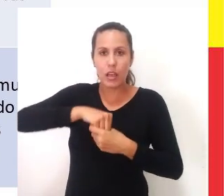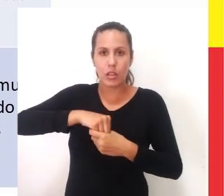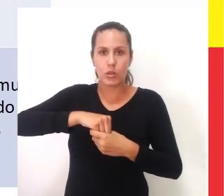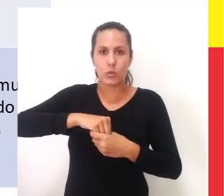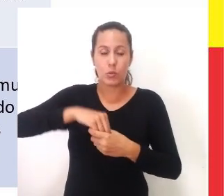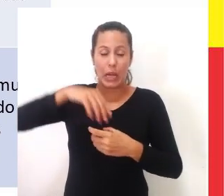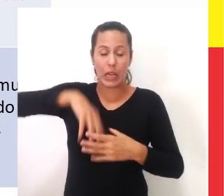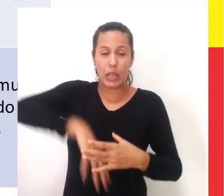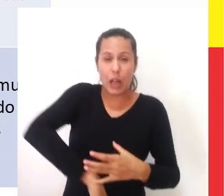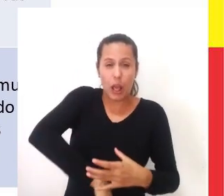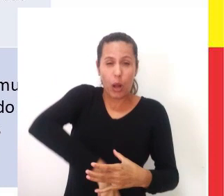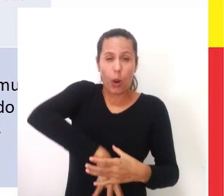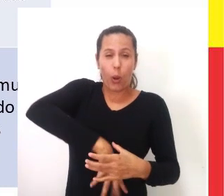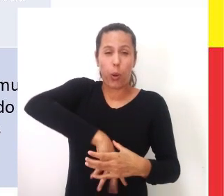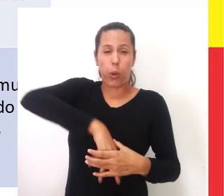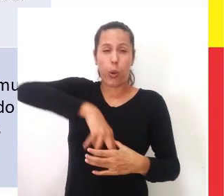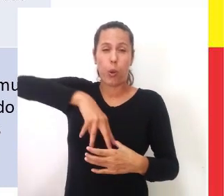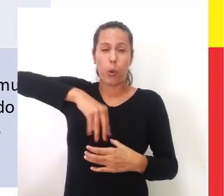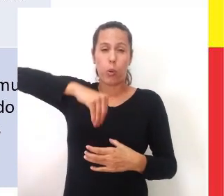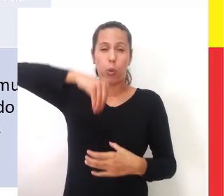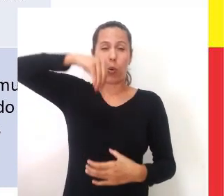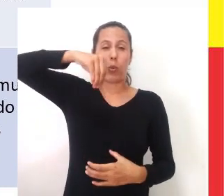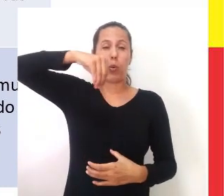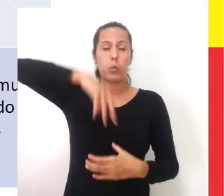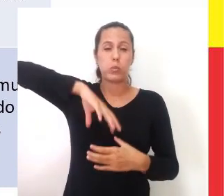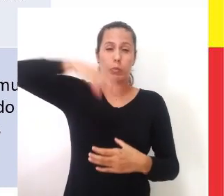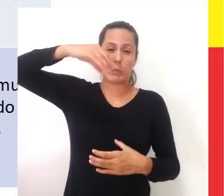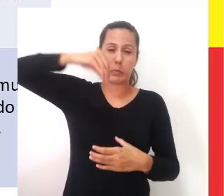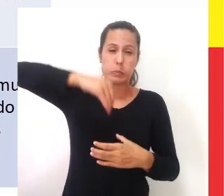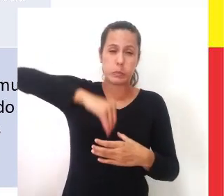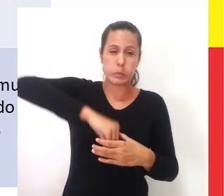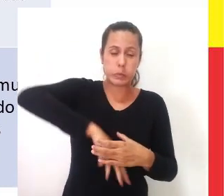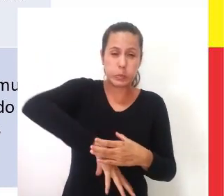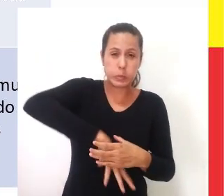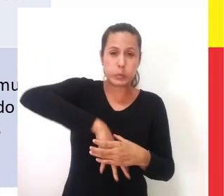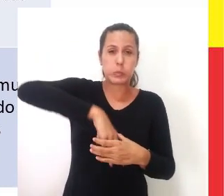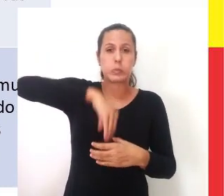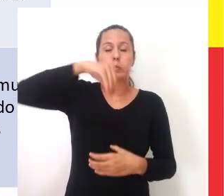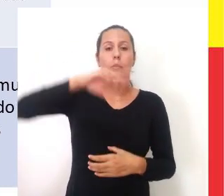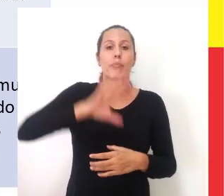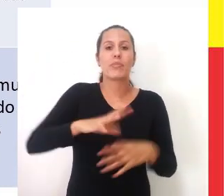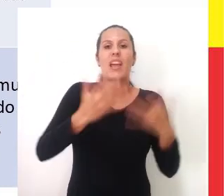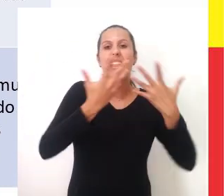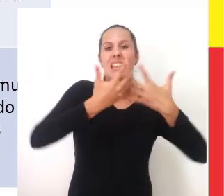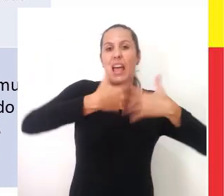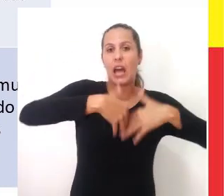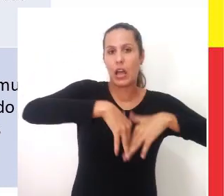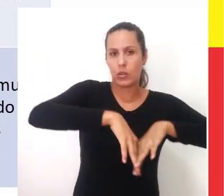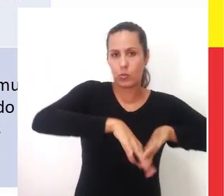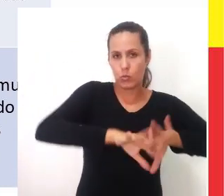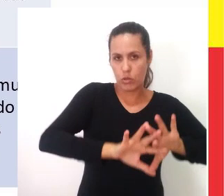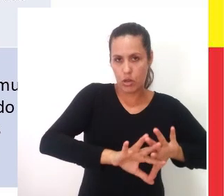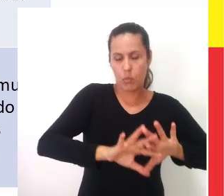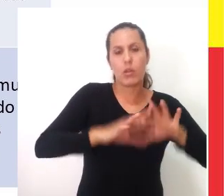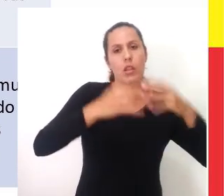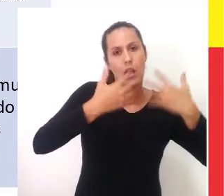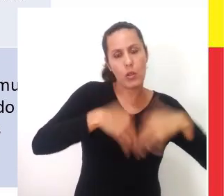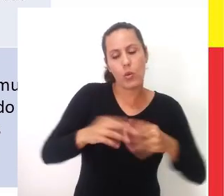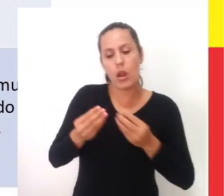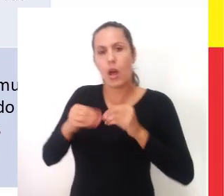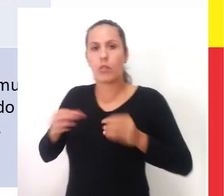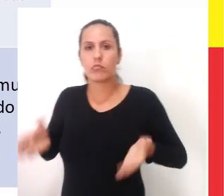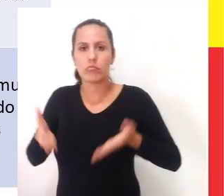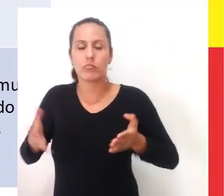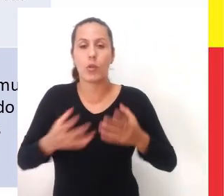Vocês já viram, tá certo? Que a saída desse vapor, dessa água quente, de forma